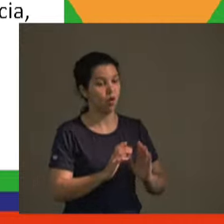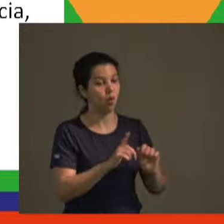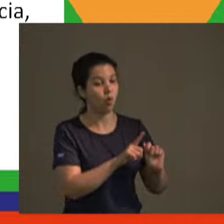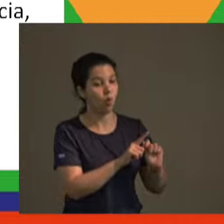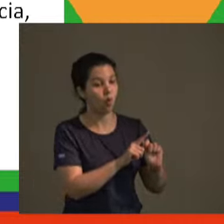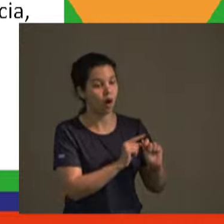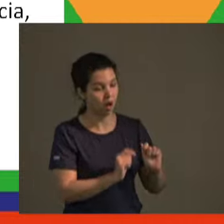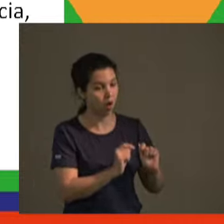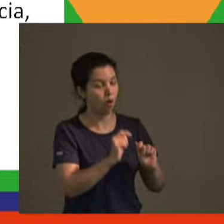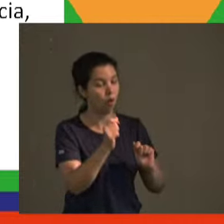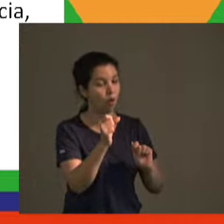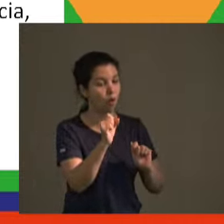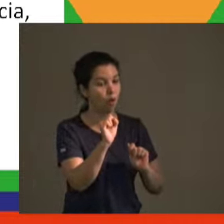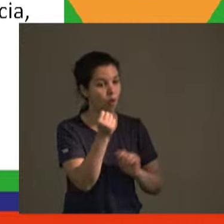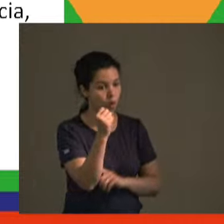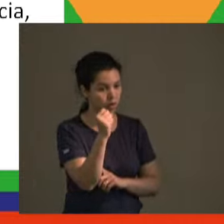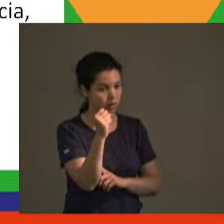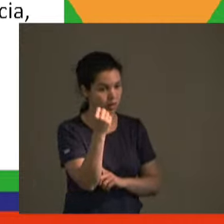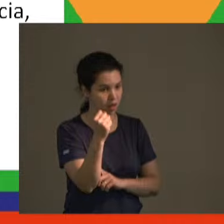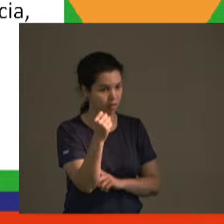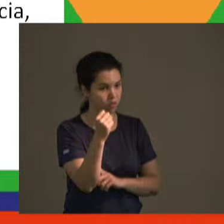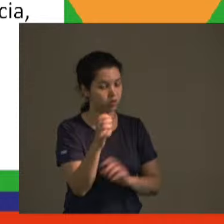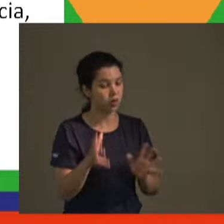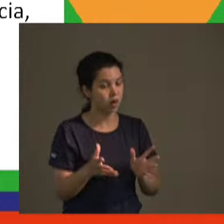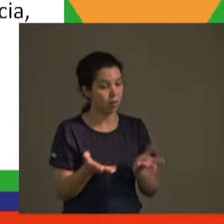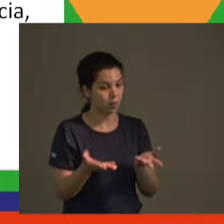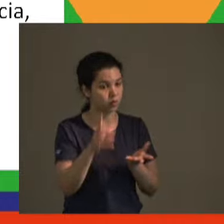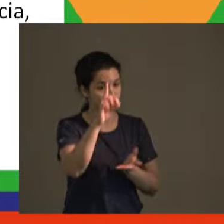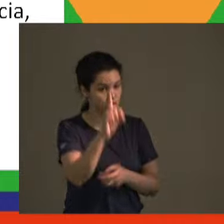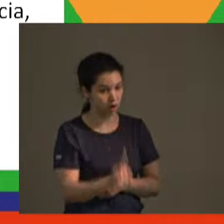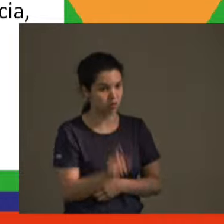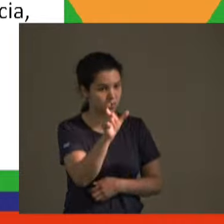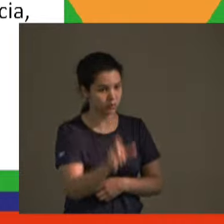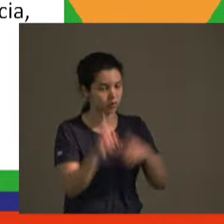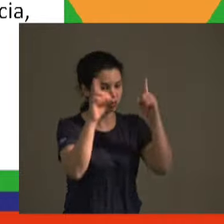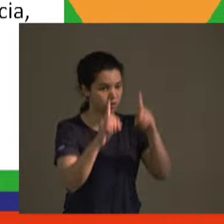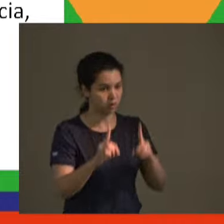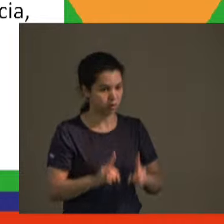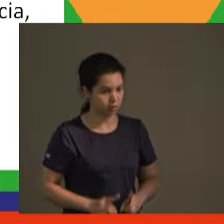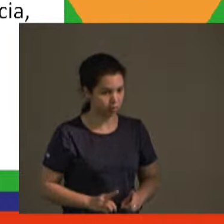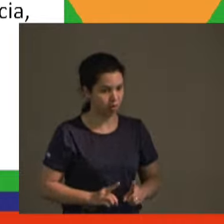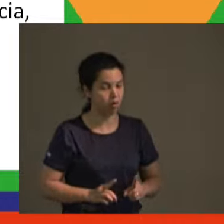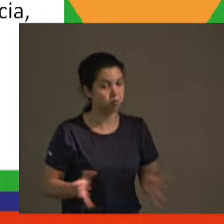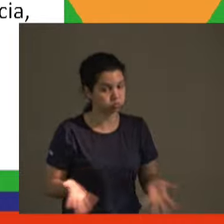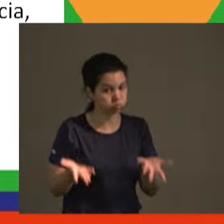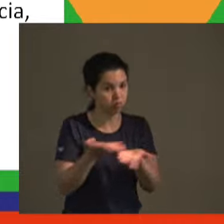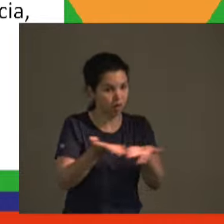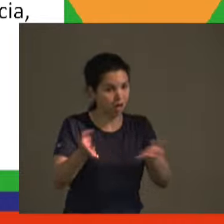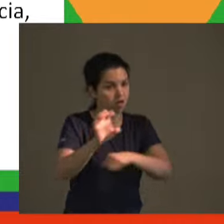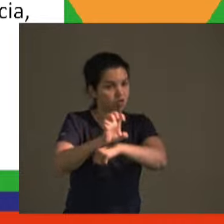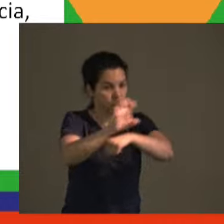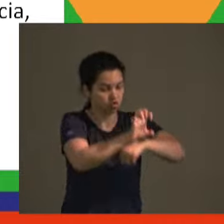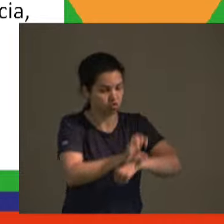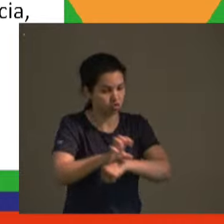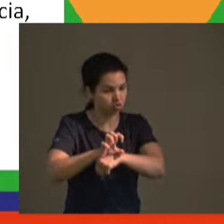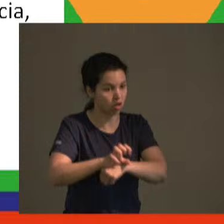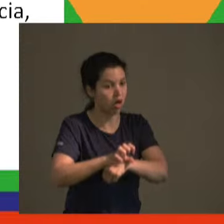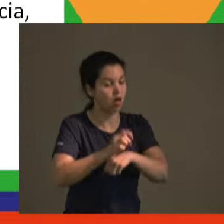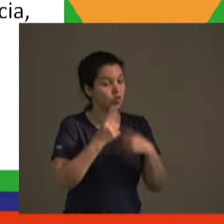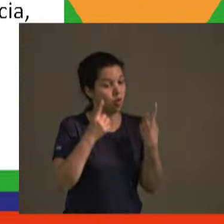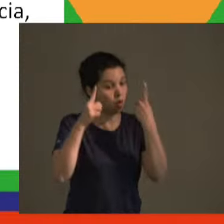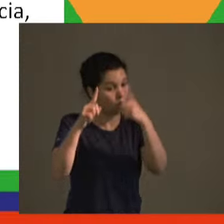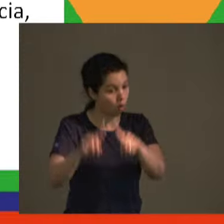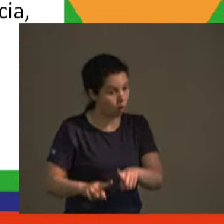Convenção Internacional sobre os Direitos da Pessoa com Deficiência, que exorta os Estados a combater estereótipos, preconceitos e práticas